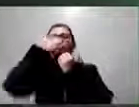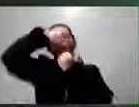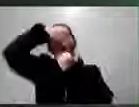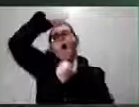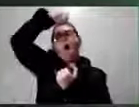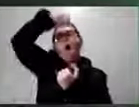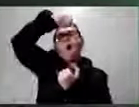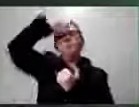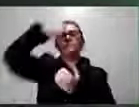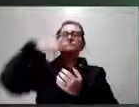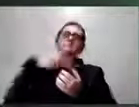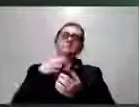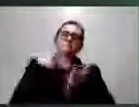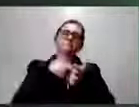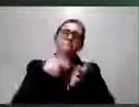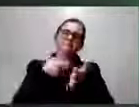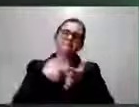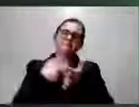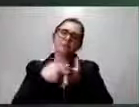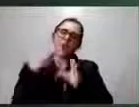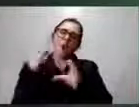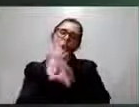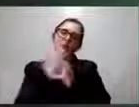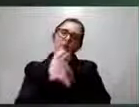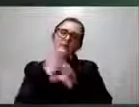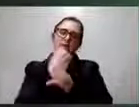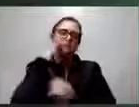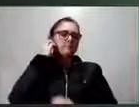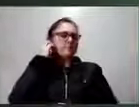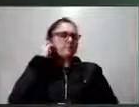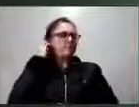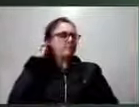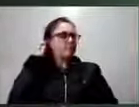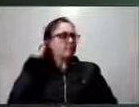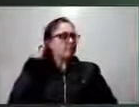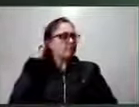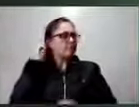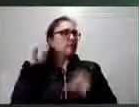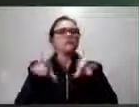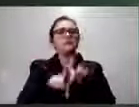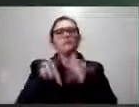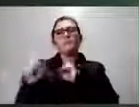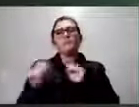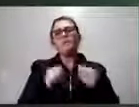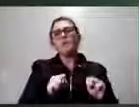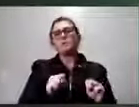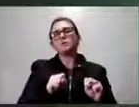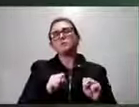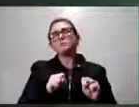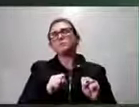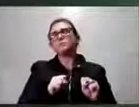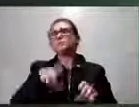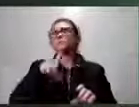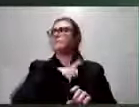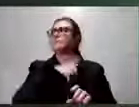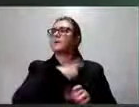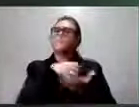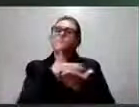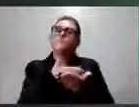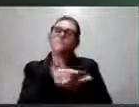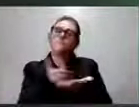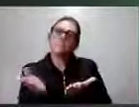paciente numa tentativa de completar a intubação. Também pode acontecer que exista uma perda